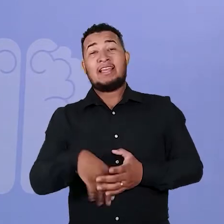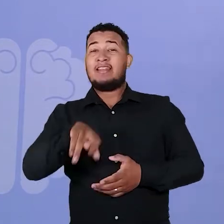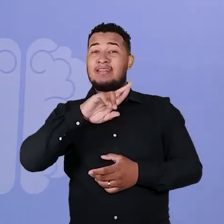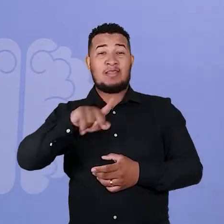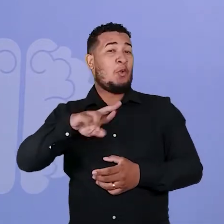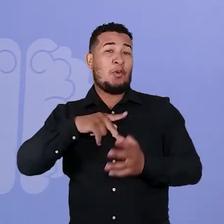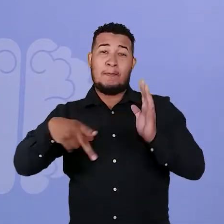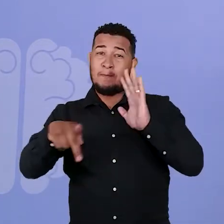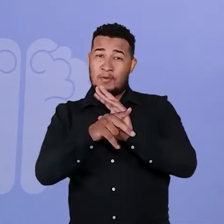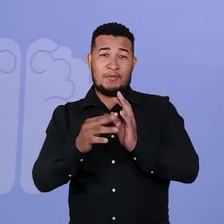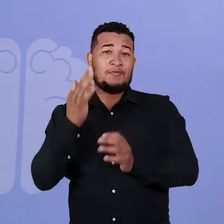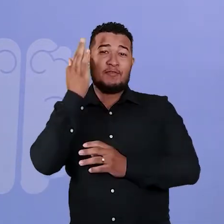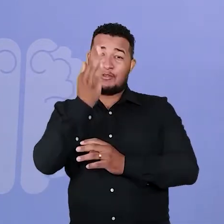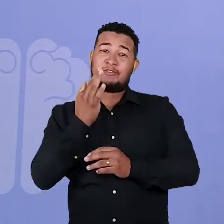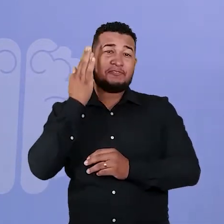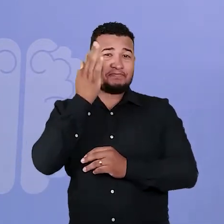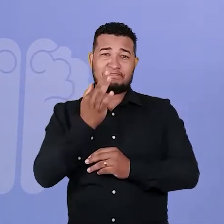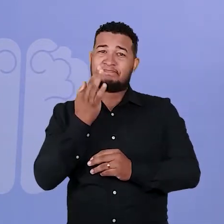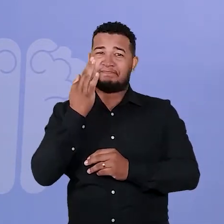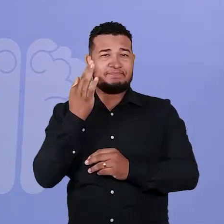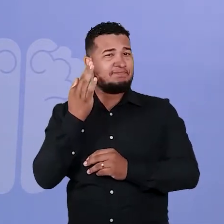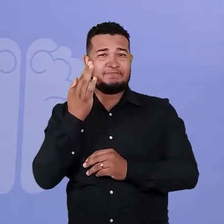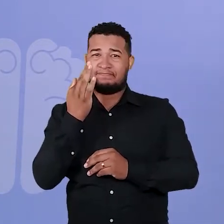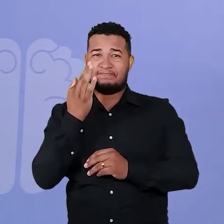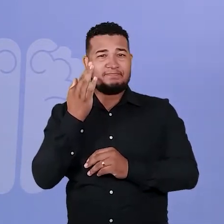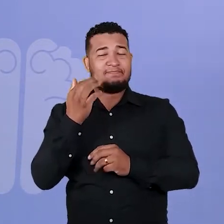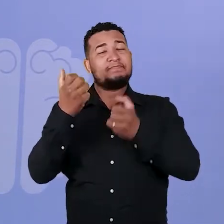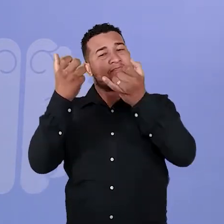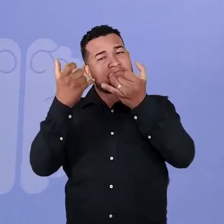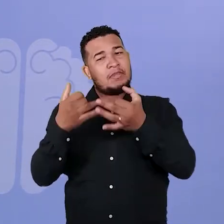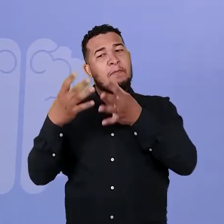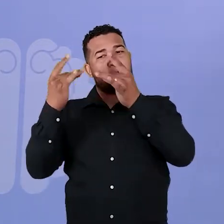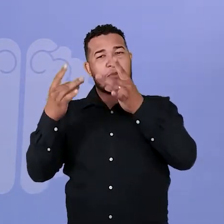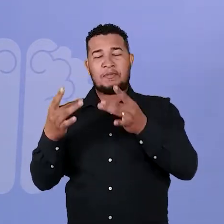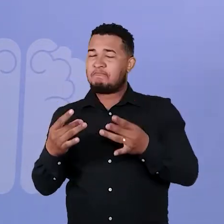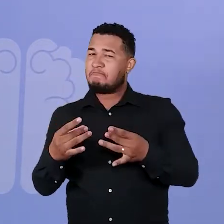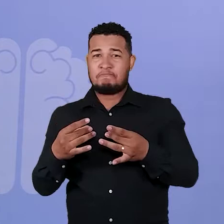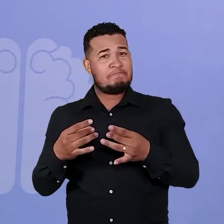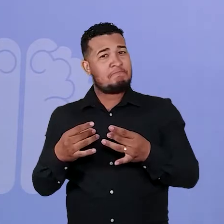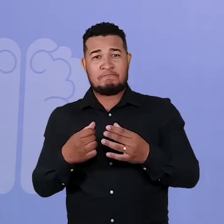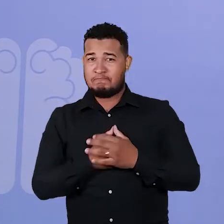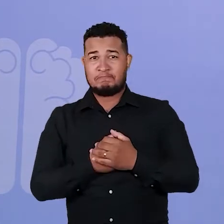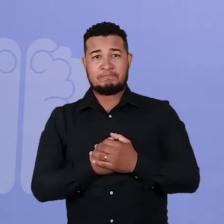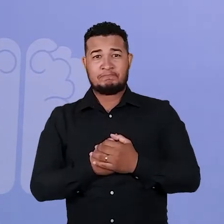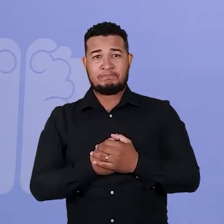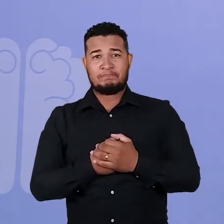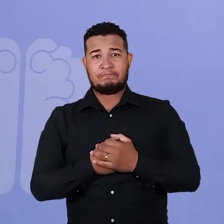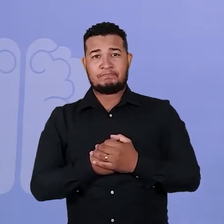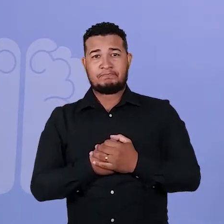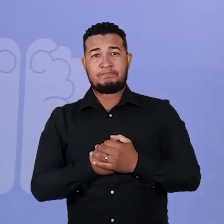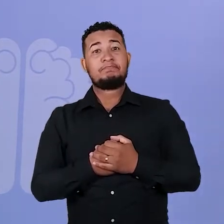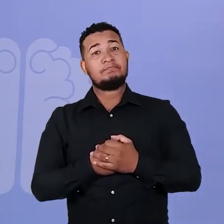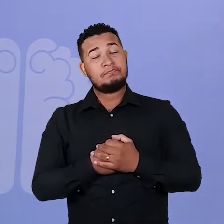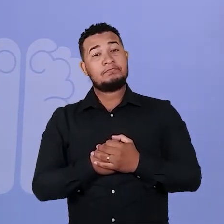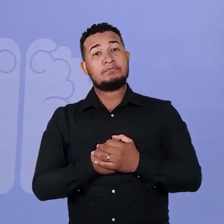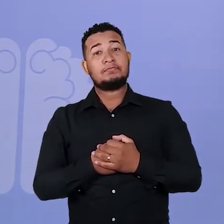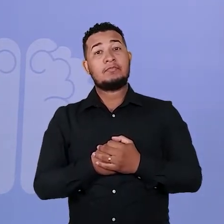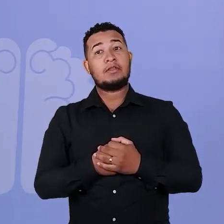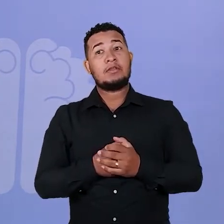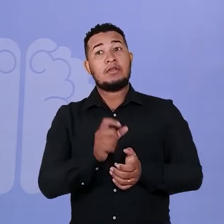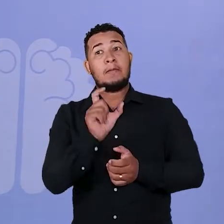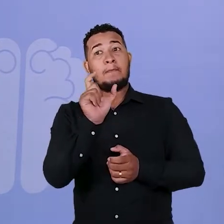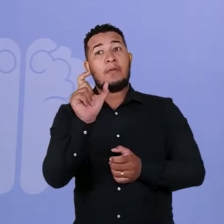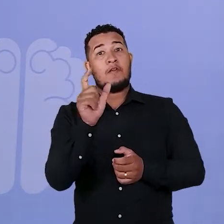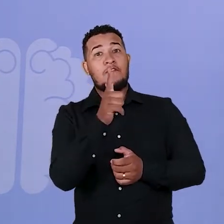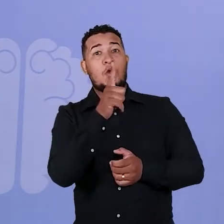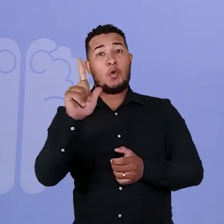Também não é a experiência de amor que a filosofia diz respeito.